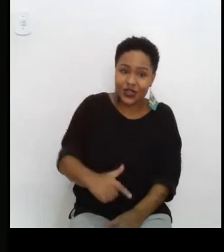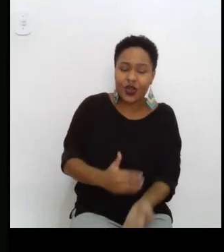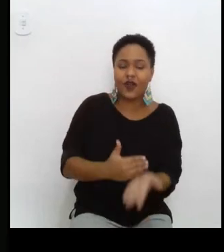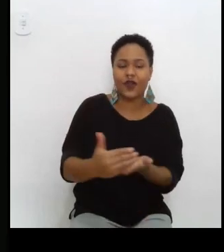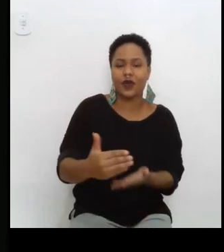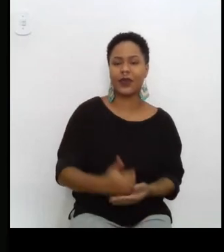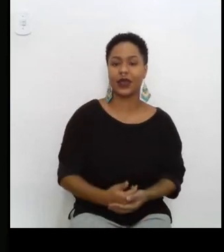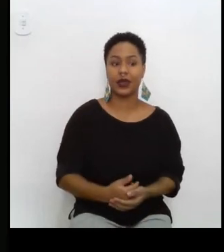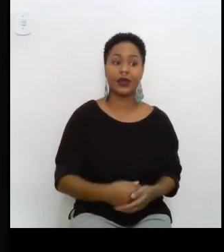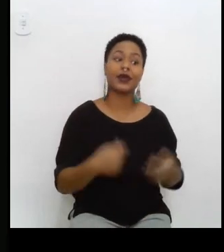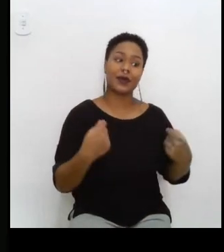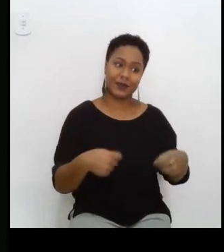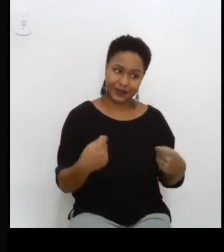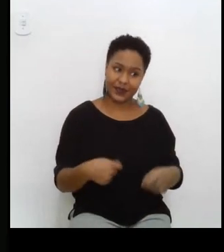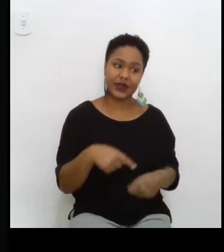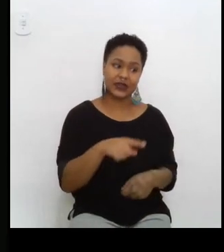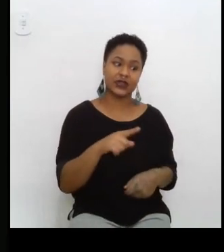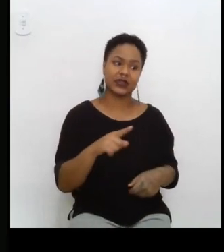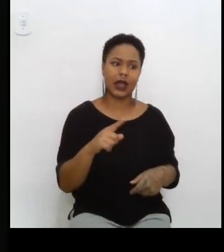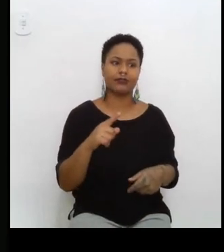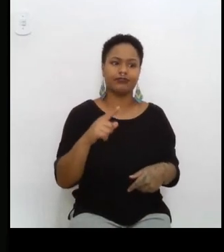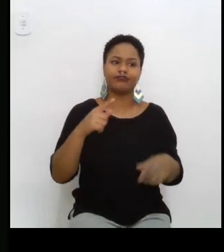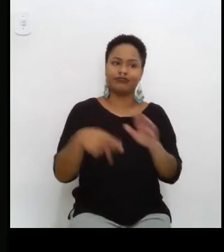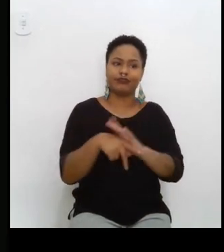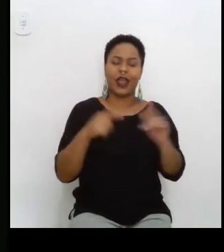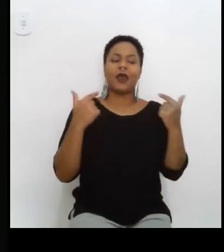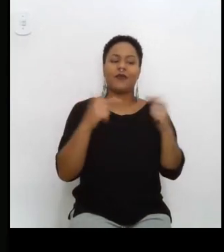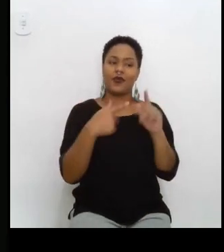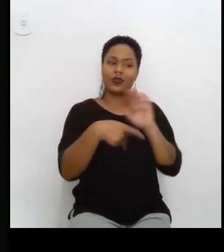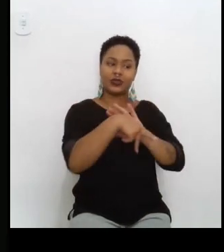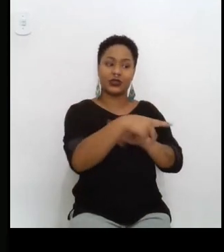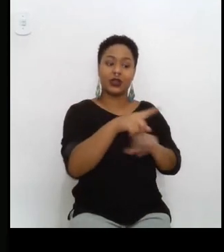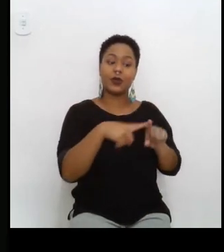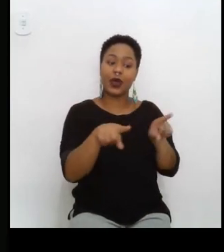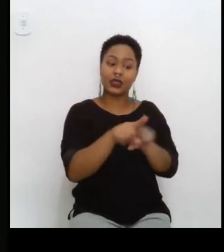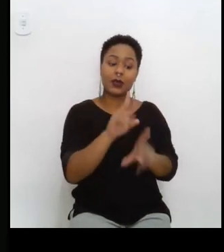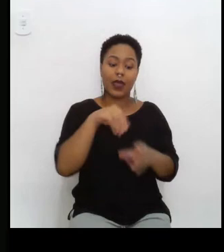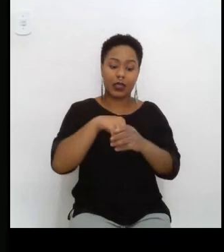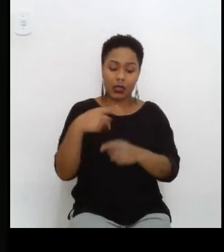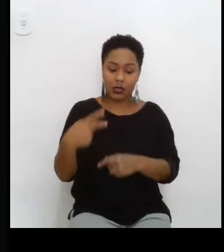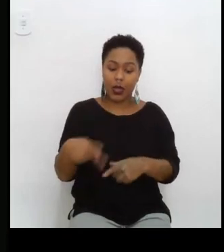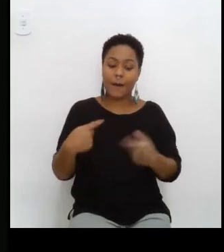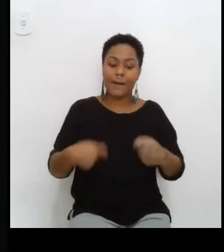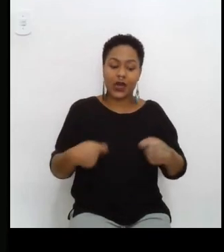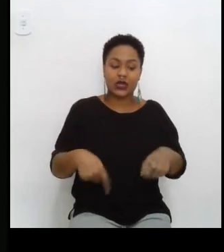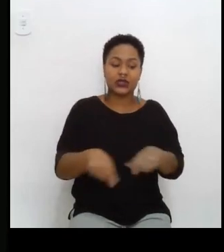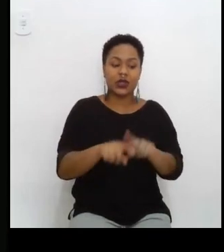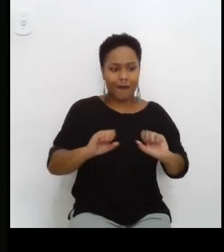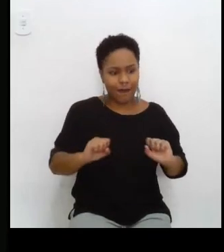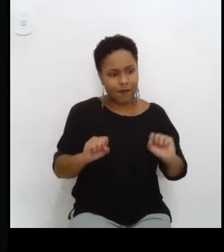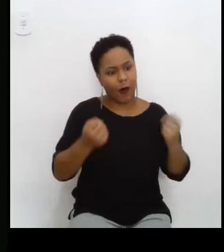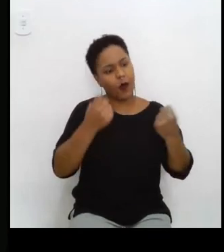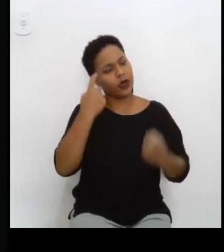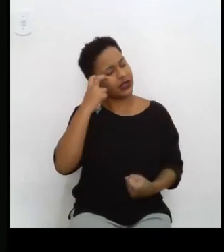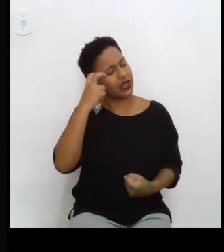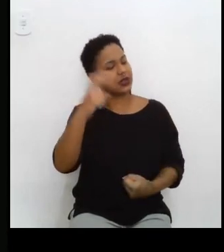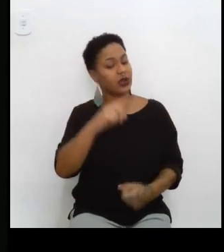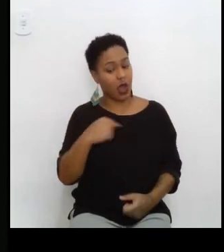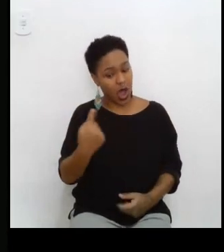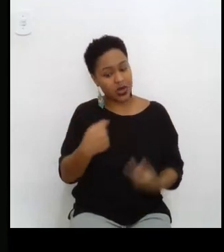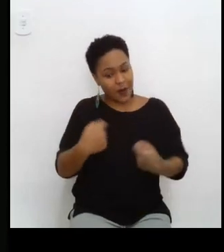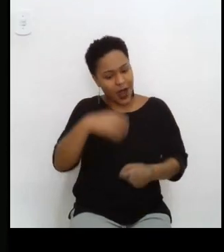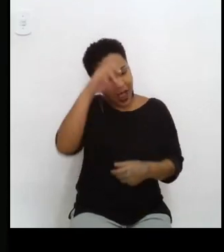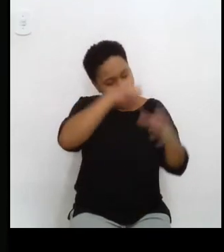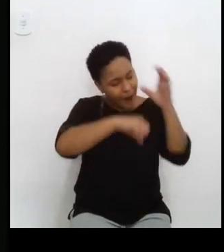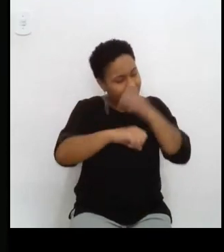precisar do seu almoço HDI aqui minha filha mas também da sua força inteligência também tenho muito que aprender com a velocidade